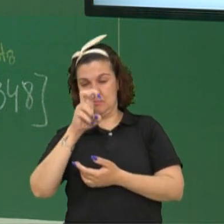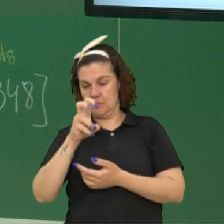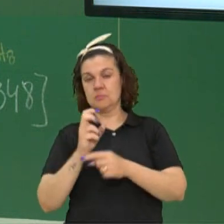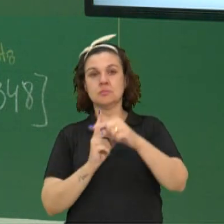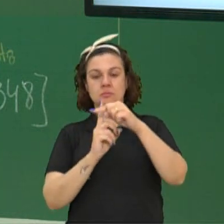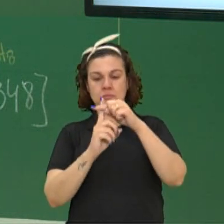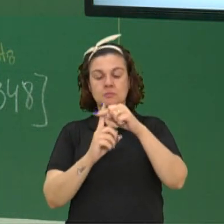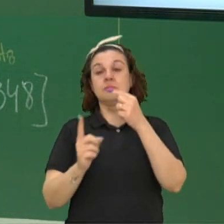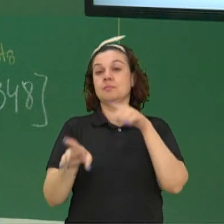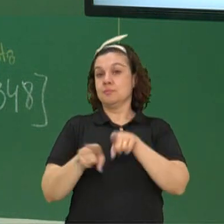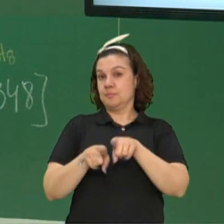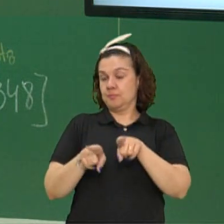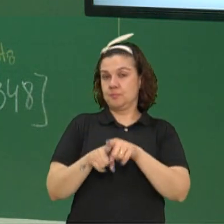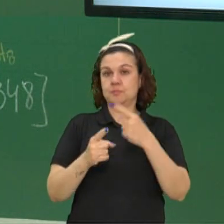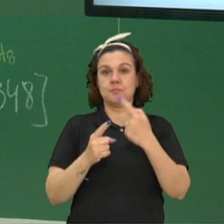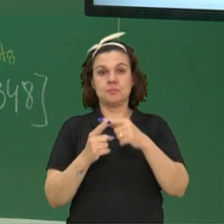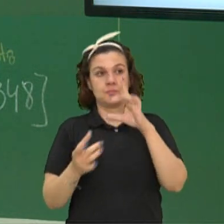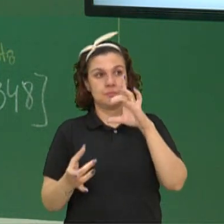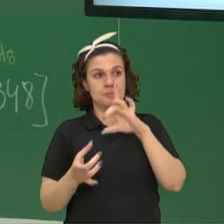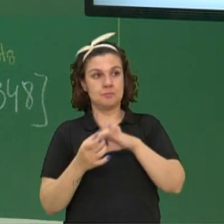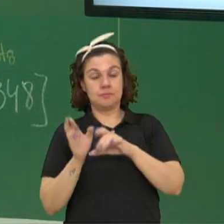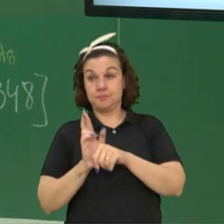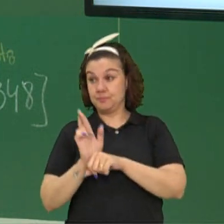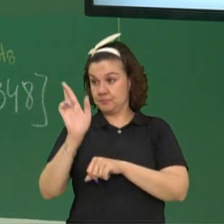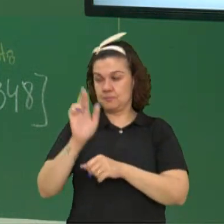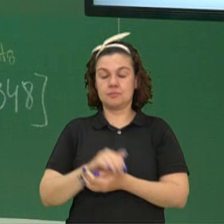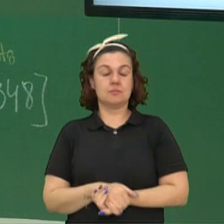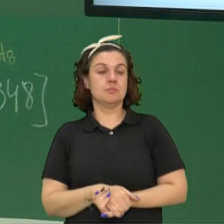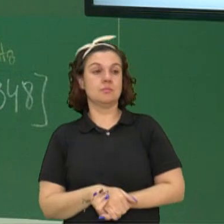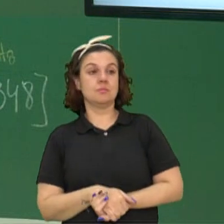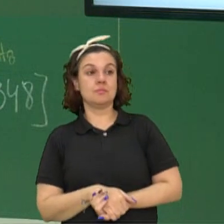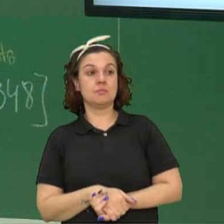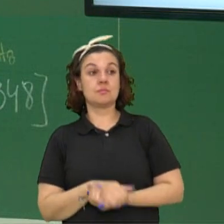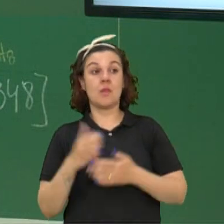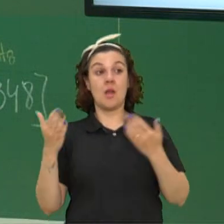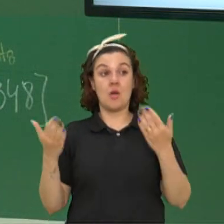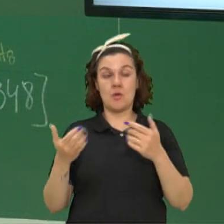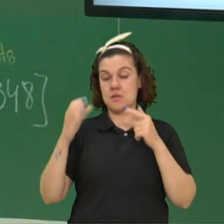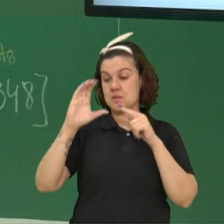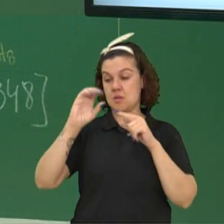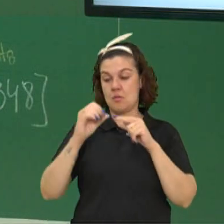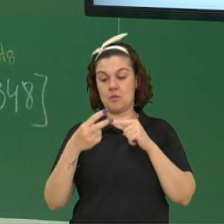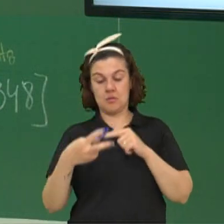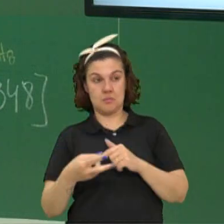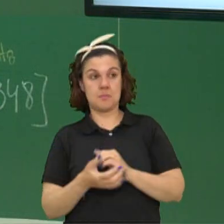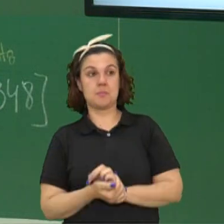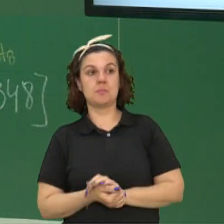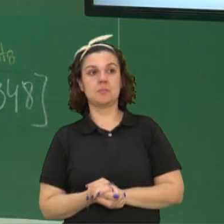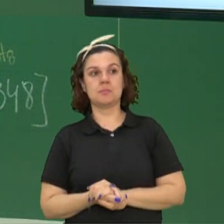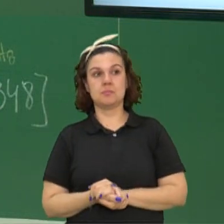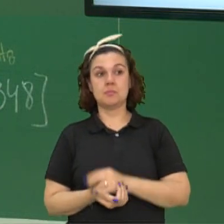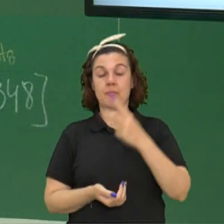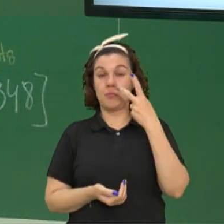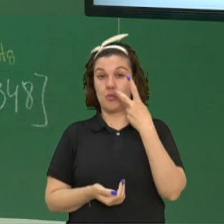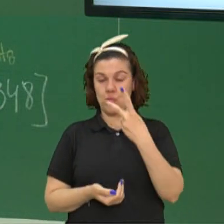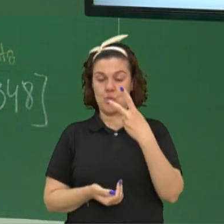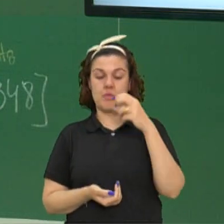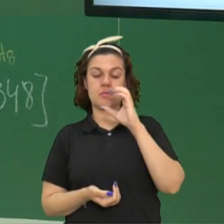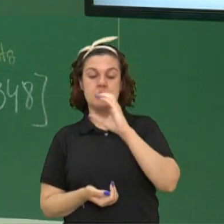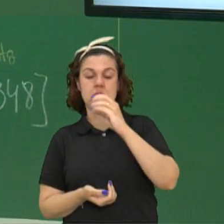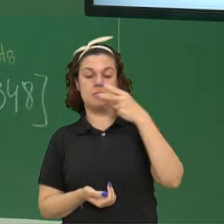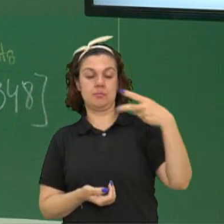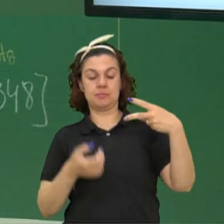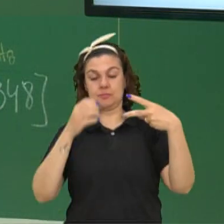495. Positivo também, pertence aos reagentes. Agora, para o CO2, ele tem 2 ligações duplas